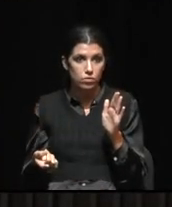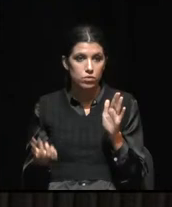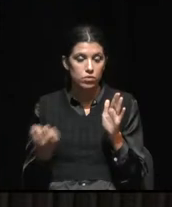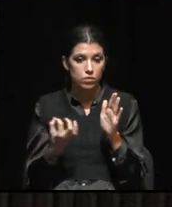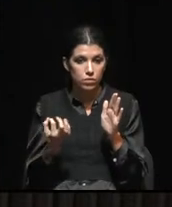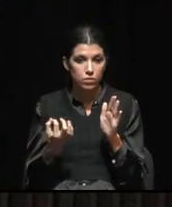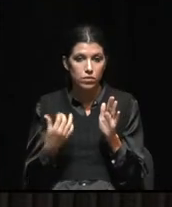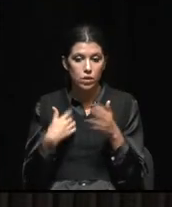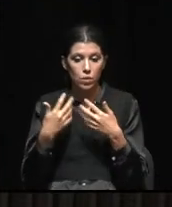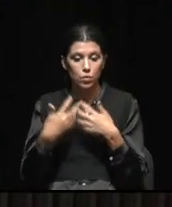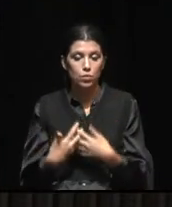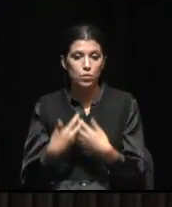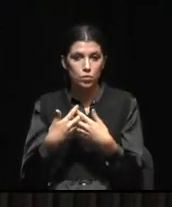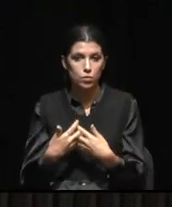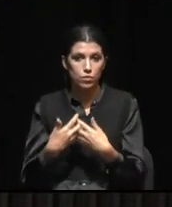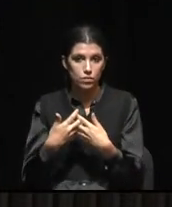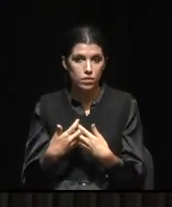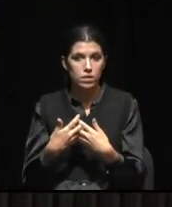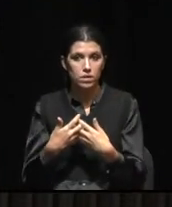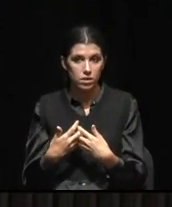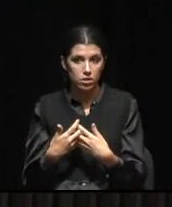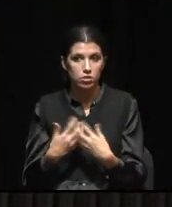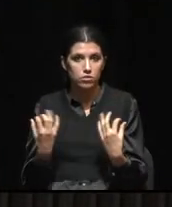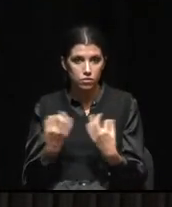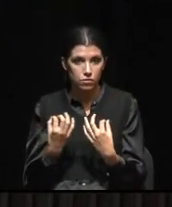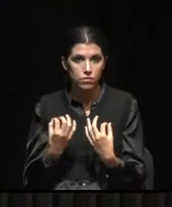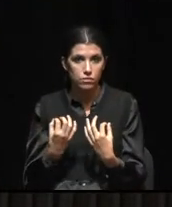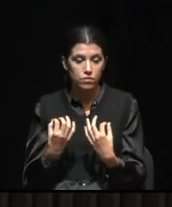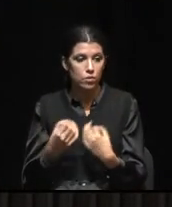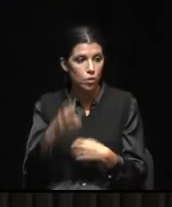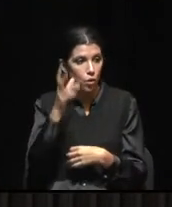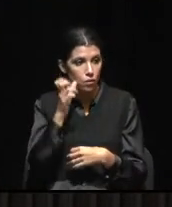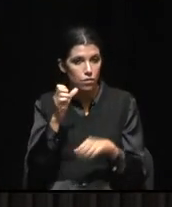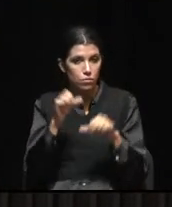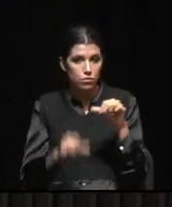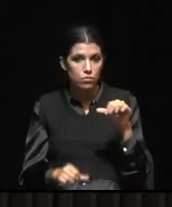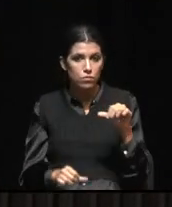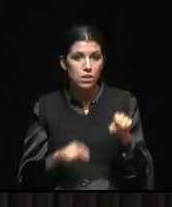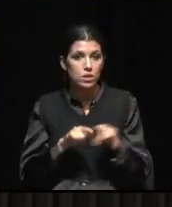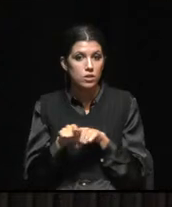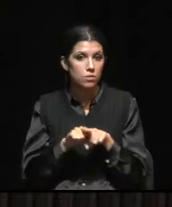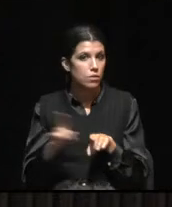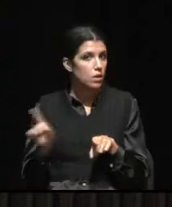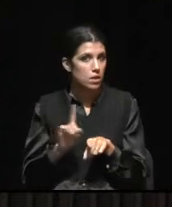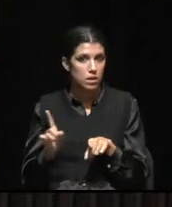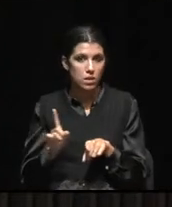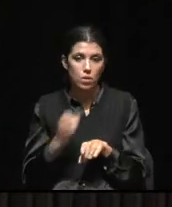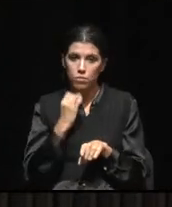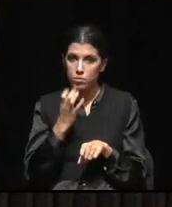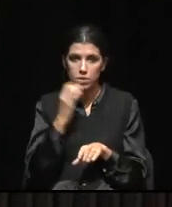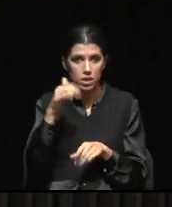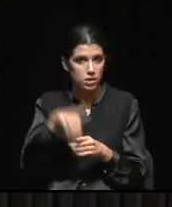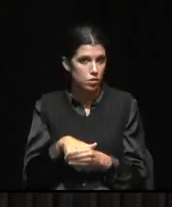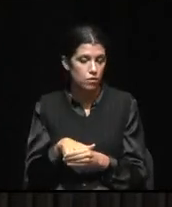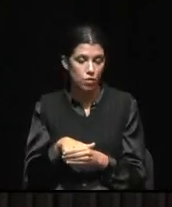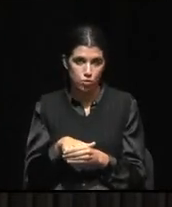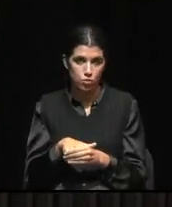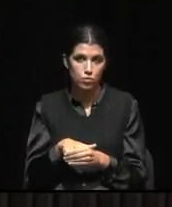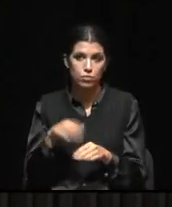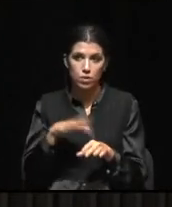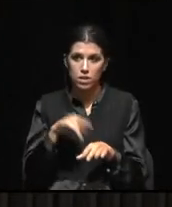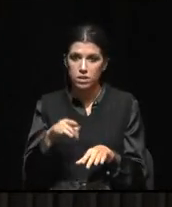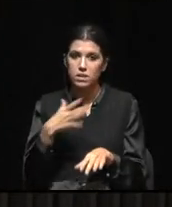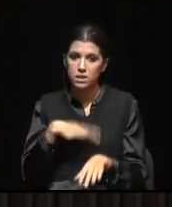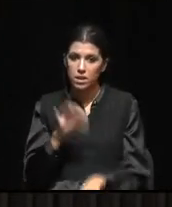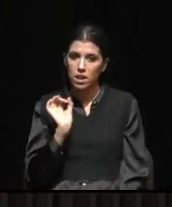eu tenho as maiores dúvidas Para Não Dizer certezas que aquilo que ouvimos aqui foi uma declaração política e não uma declaração de voto e portanto